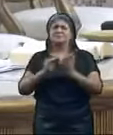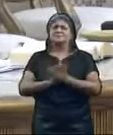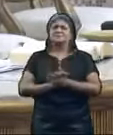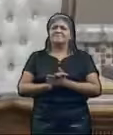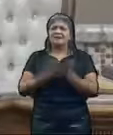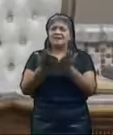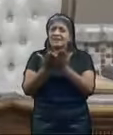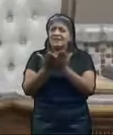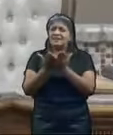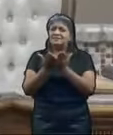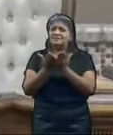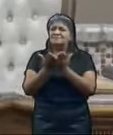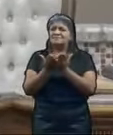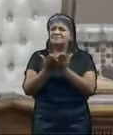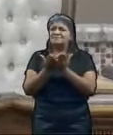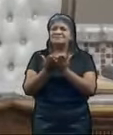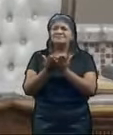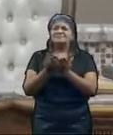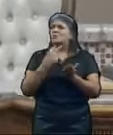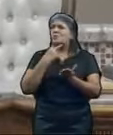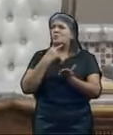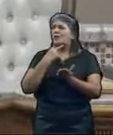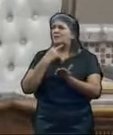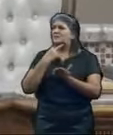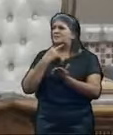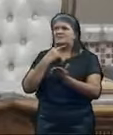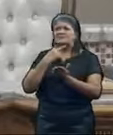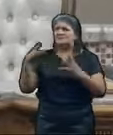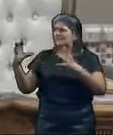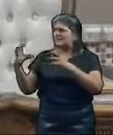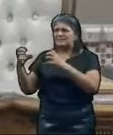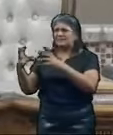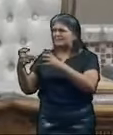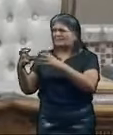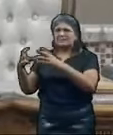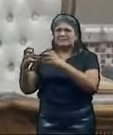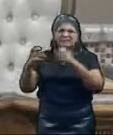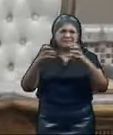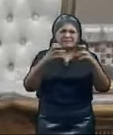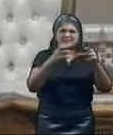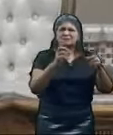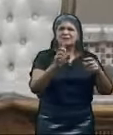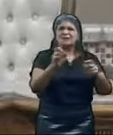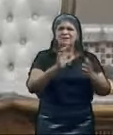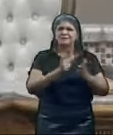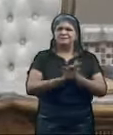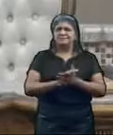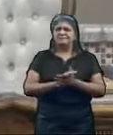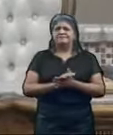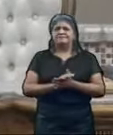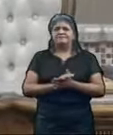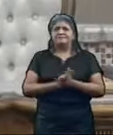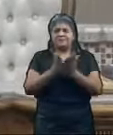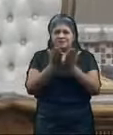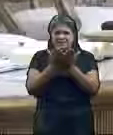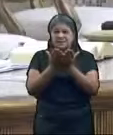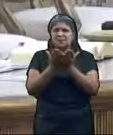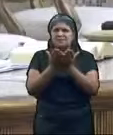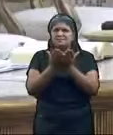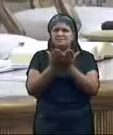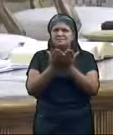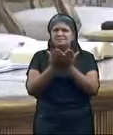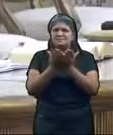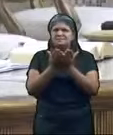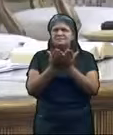a creche não vai brigar evangélico Olha estamos machucando tá dos felinos e se levanta e vai brigar